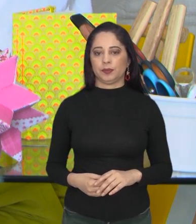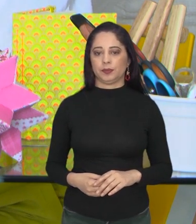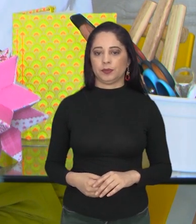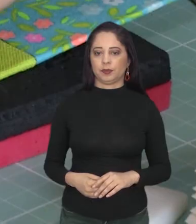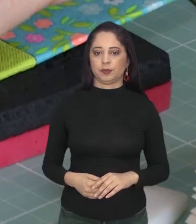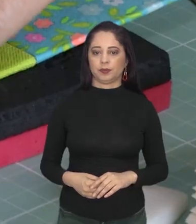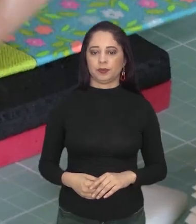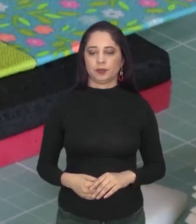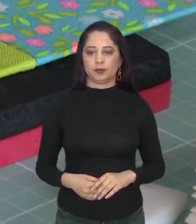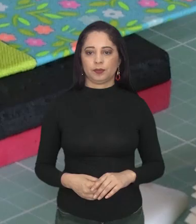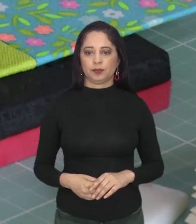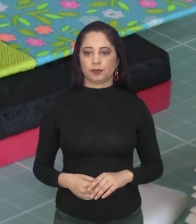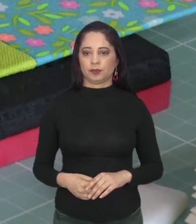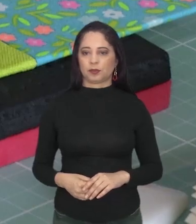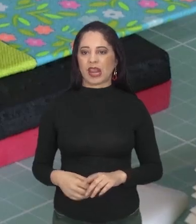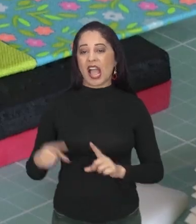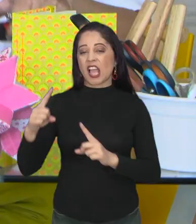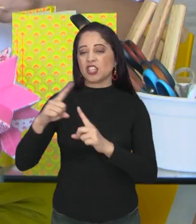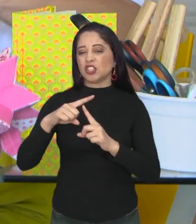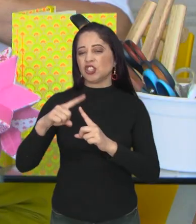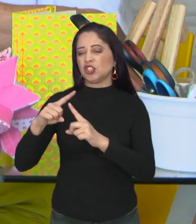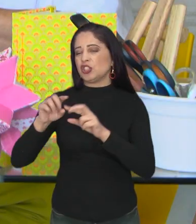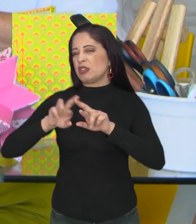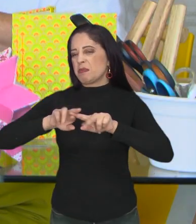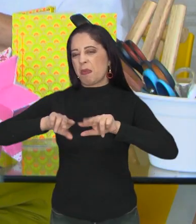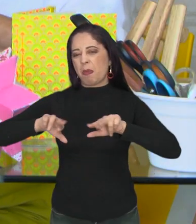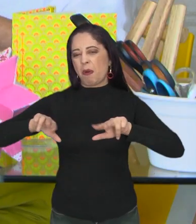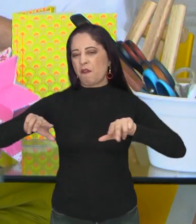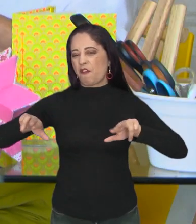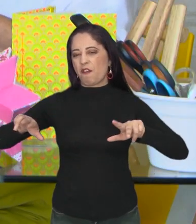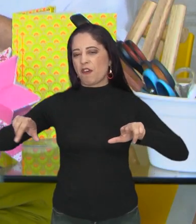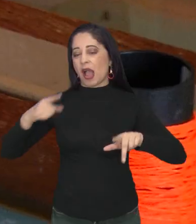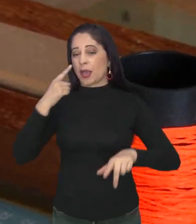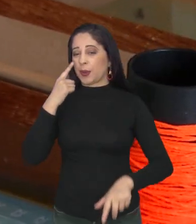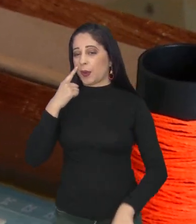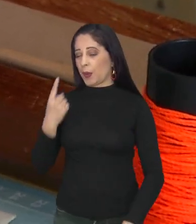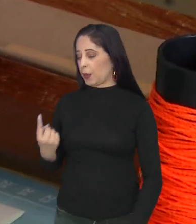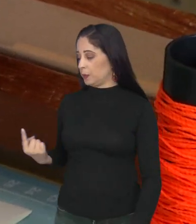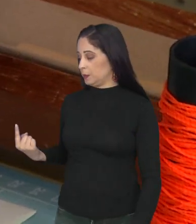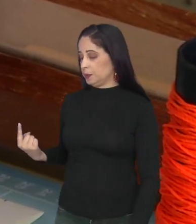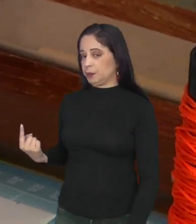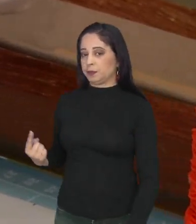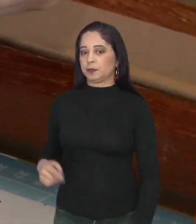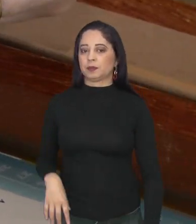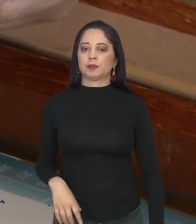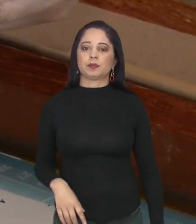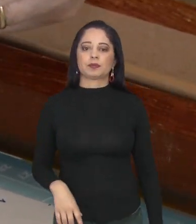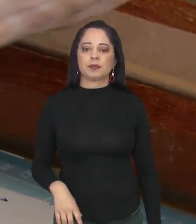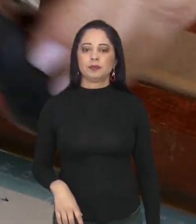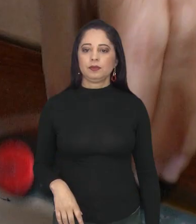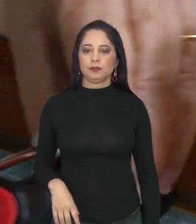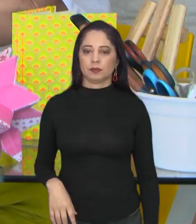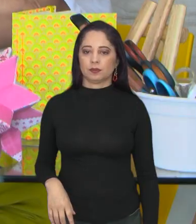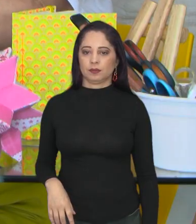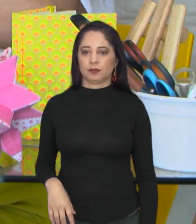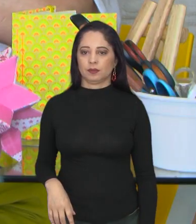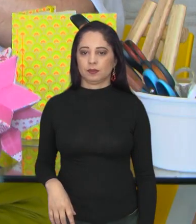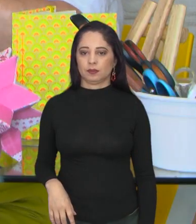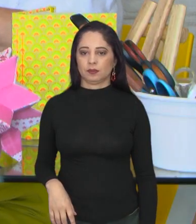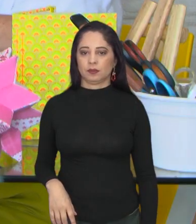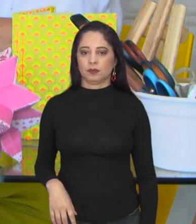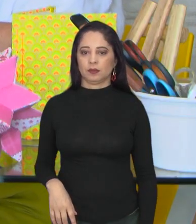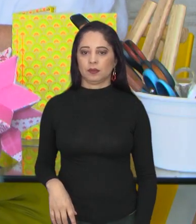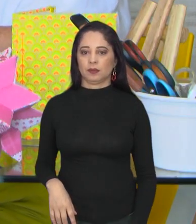da lombada aqui eu tenho vários tipos de agulhão que nós chamamos Então nós vamos usar esse daqui